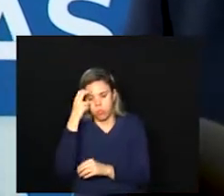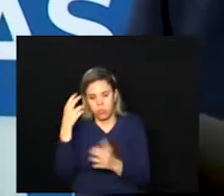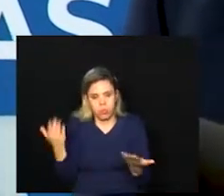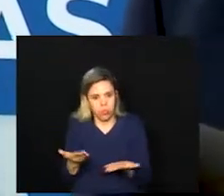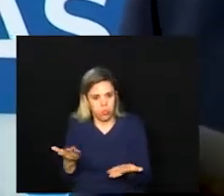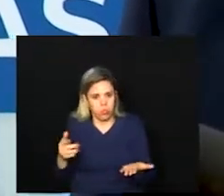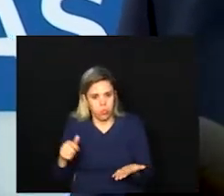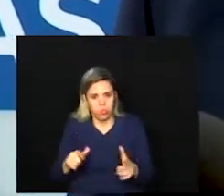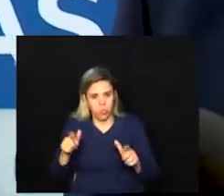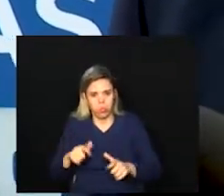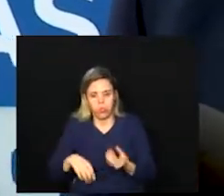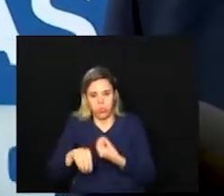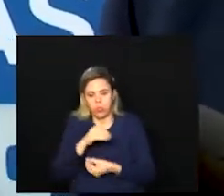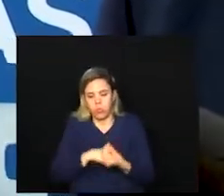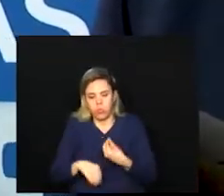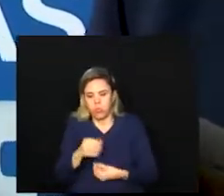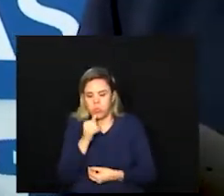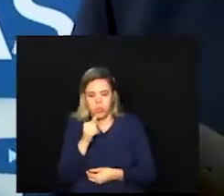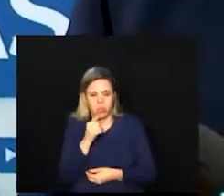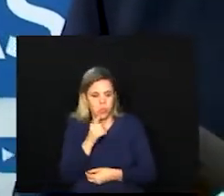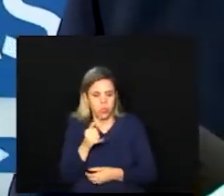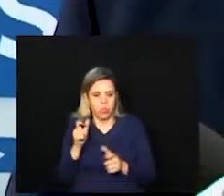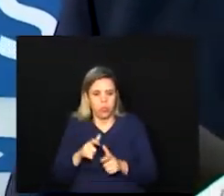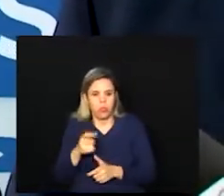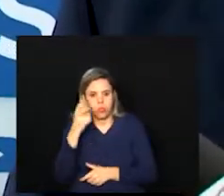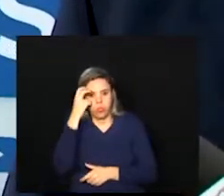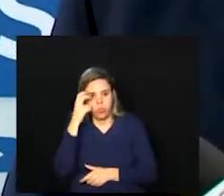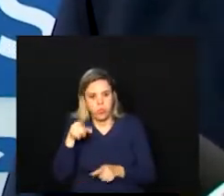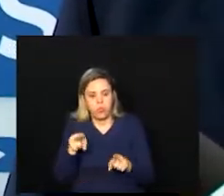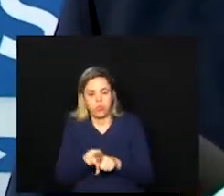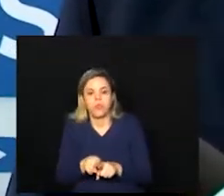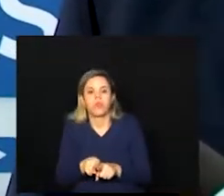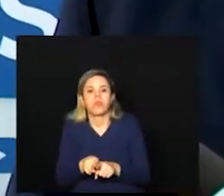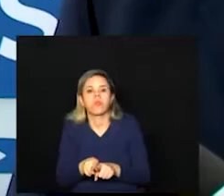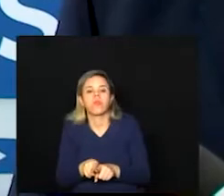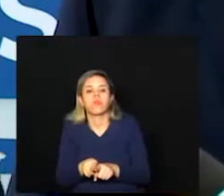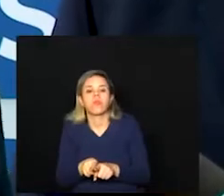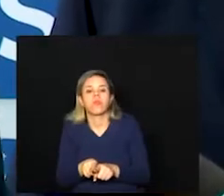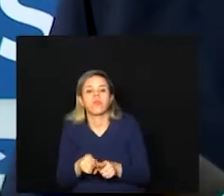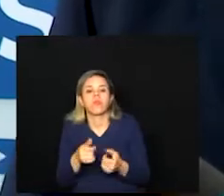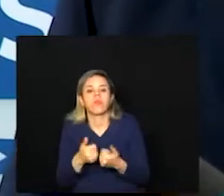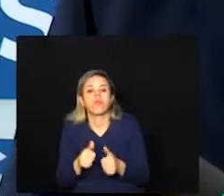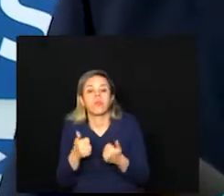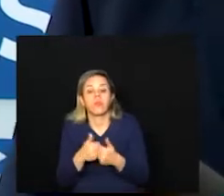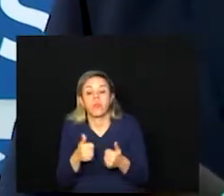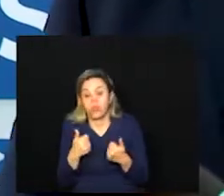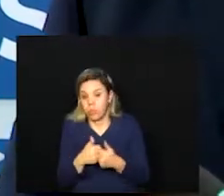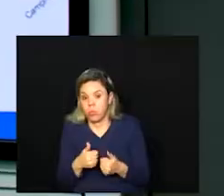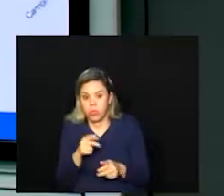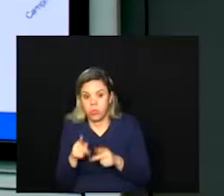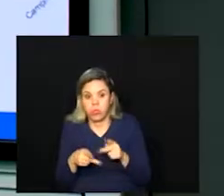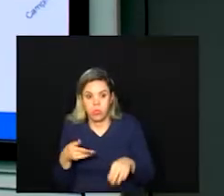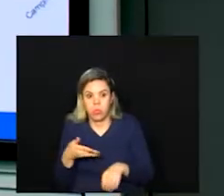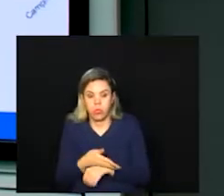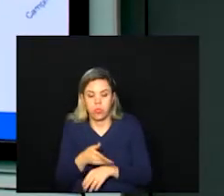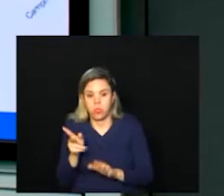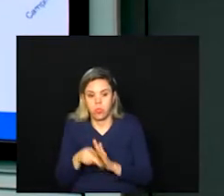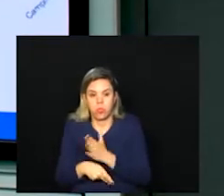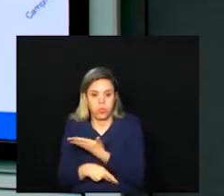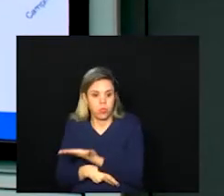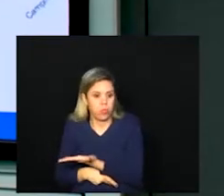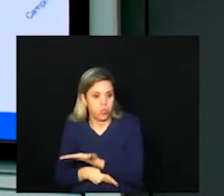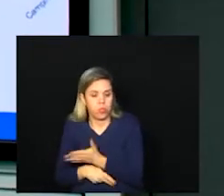que seria um misto entre uma área cultural e também uma área destinada ao transporte de passageiros. O projeto